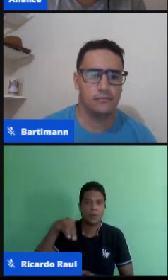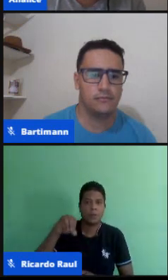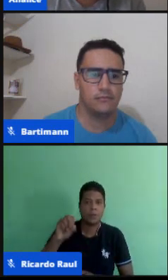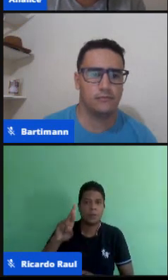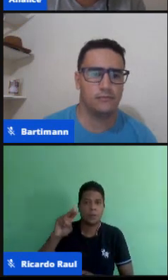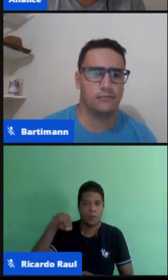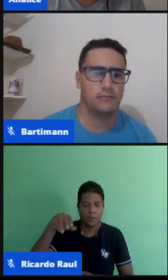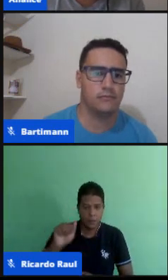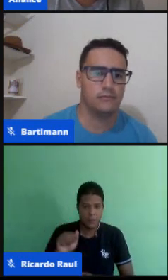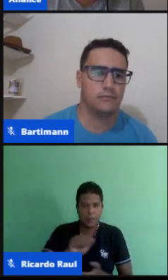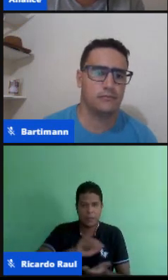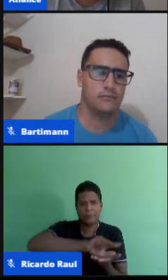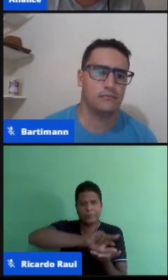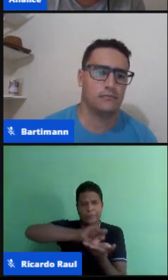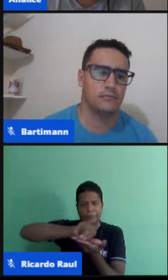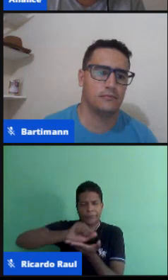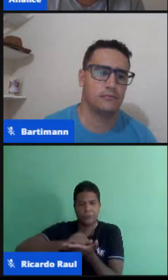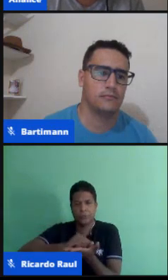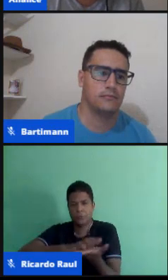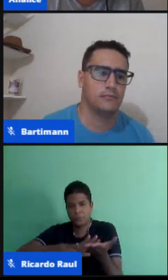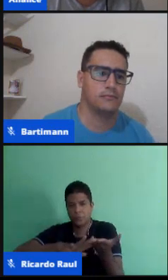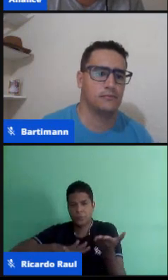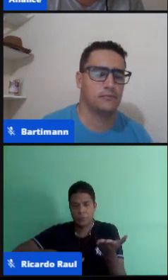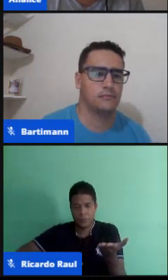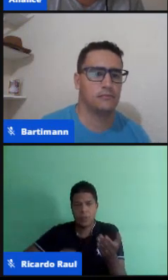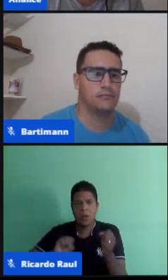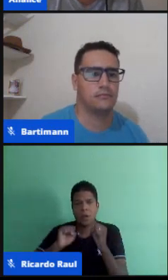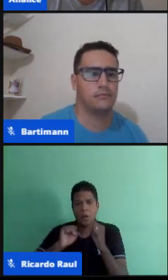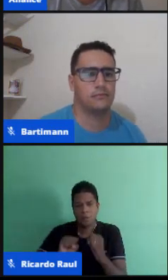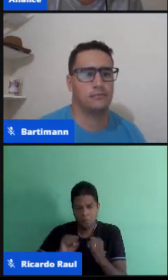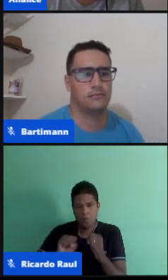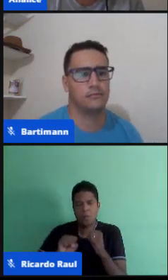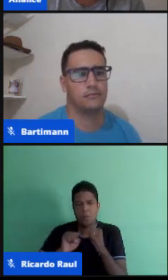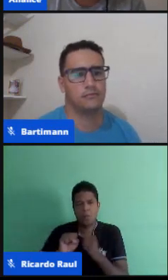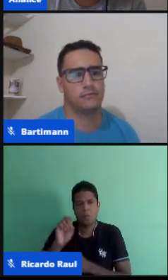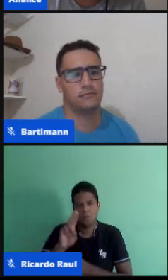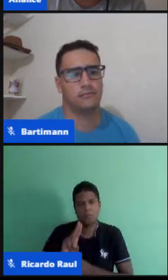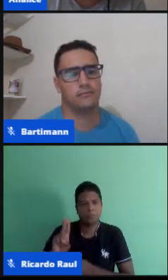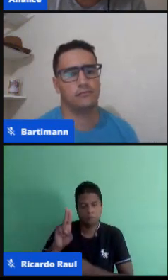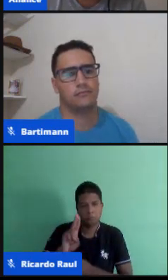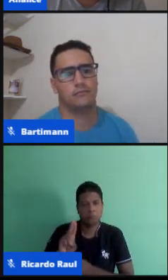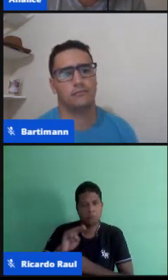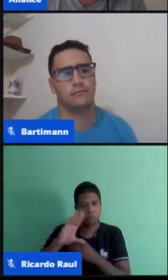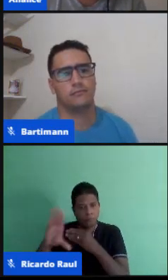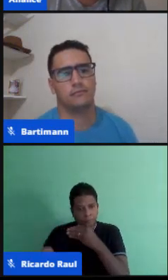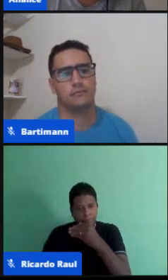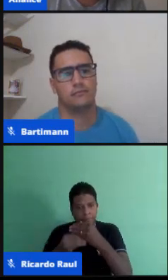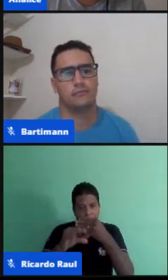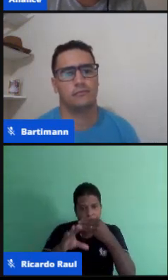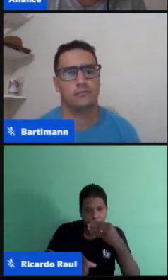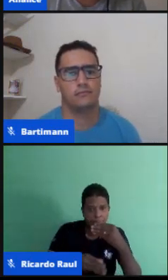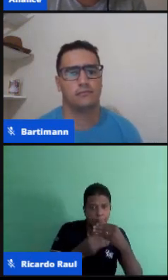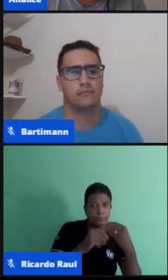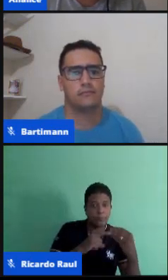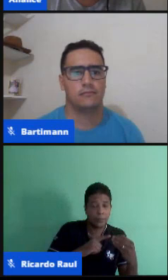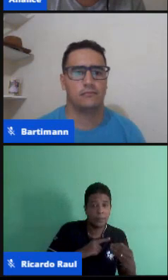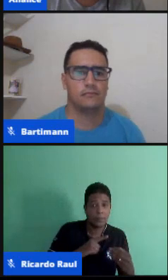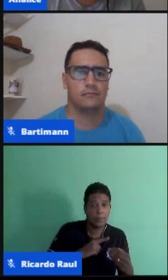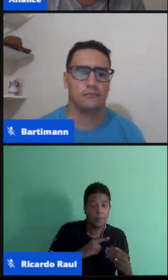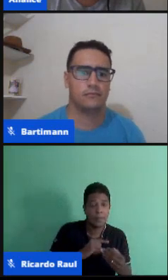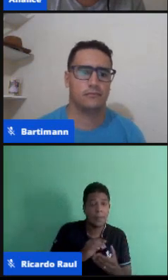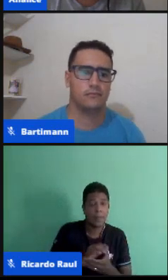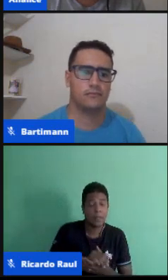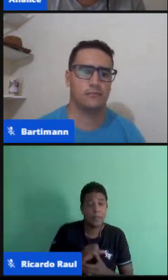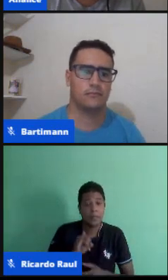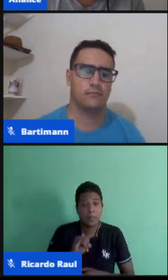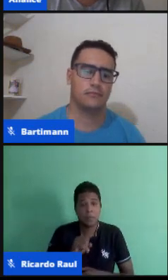atividades, lá tem várias atividades disponíveis que vocês podem utilizar como atividades complementares. Lá também tem um canalzinho, se vocês